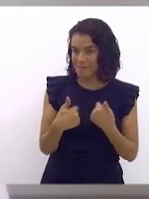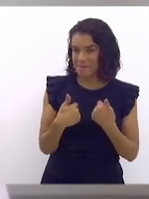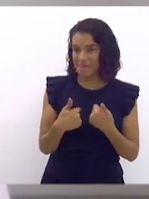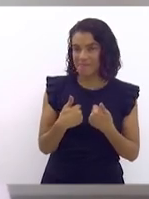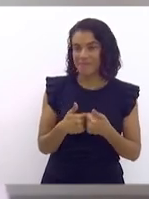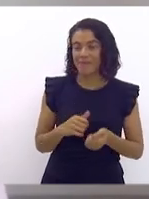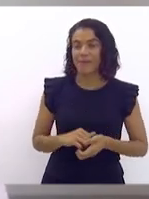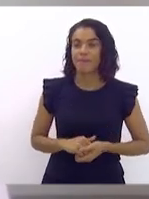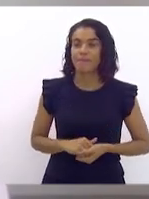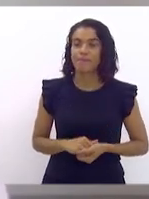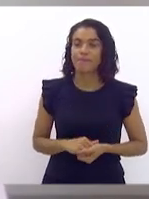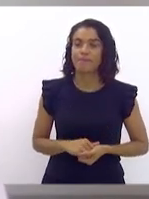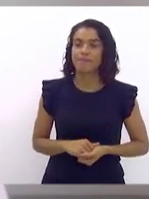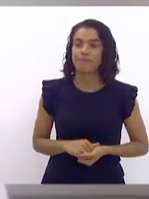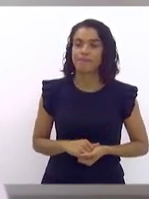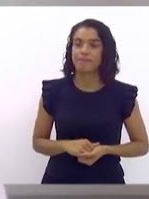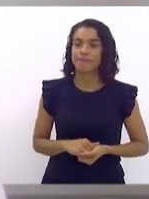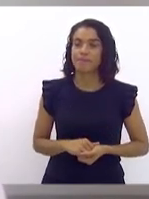outras questões.